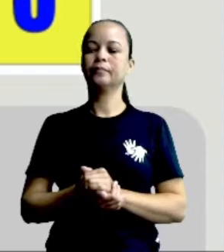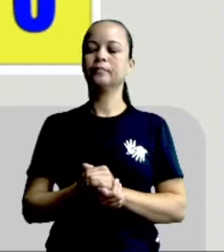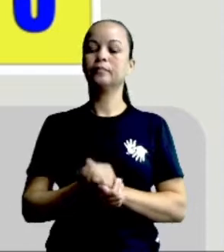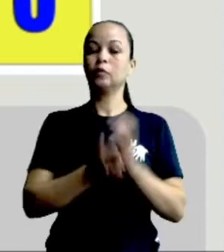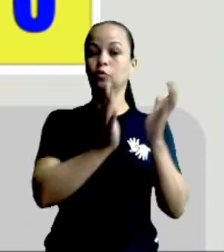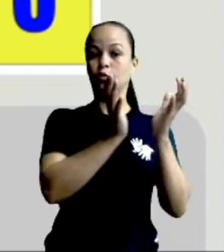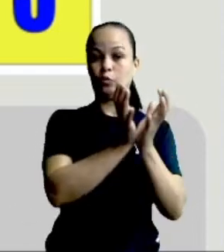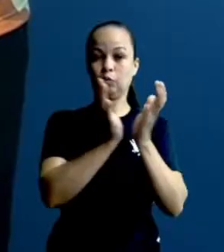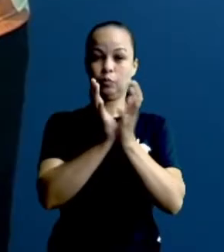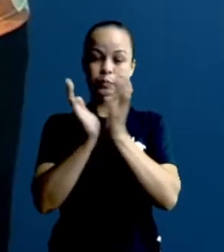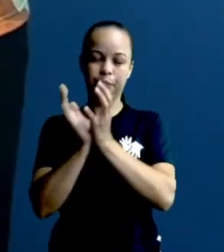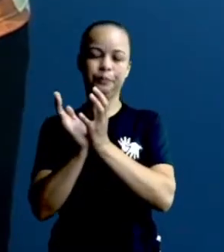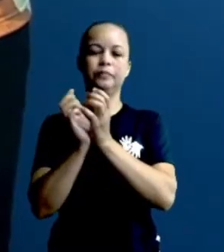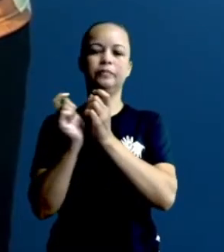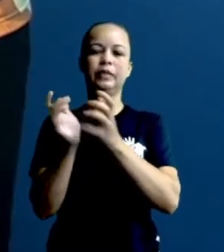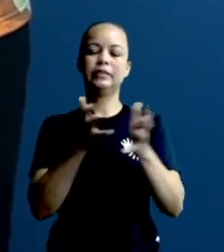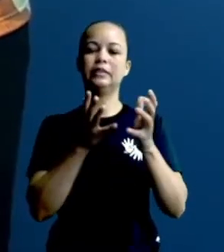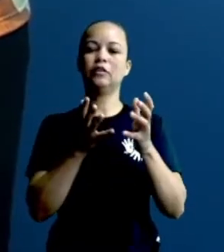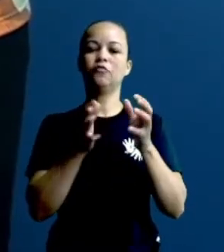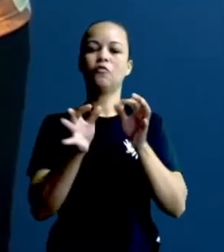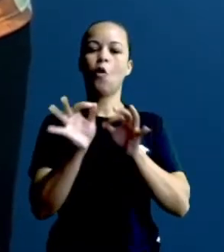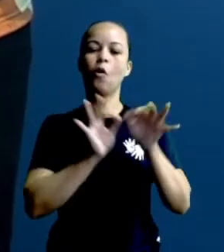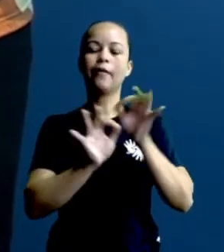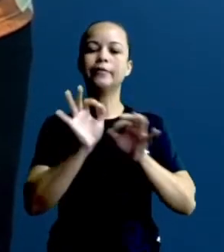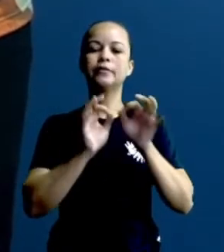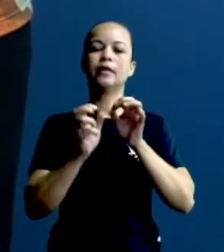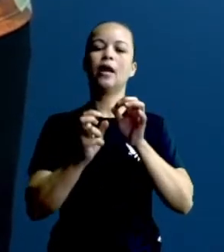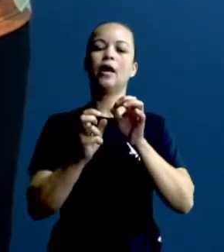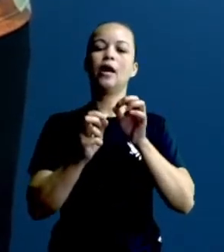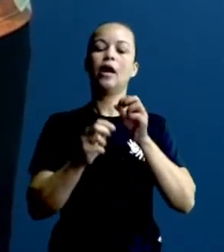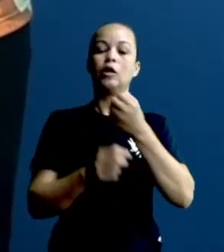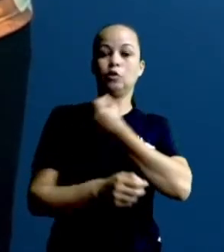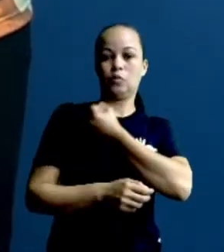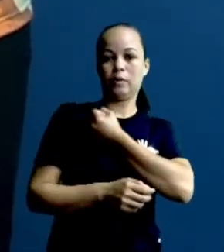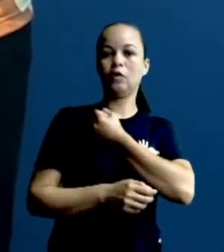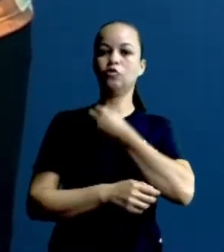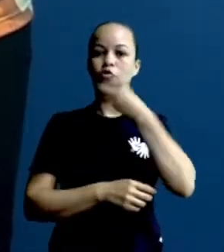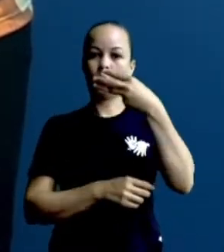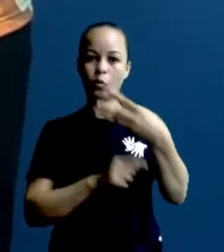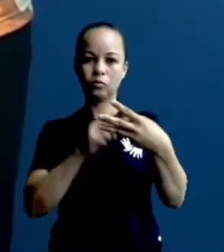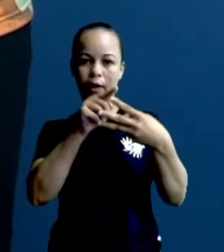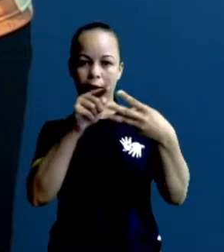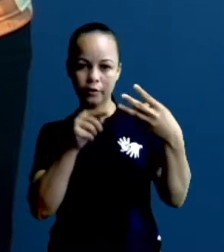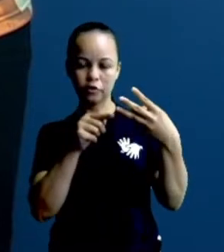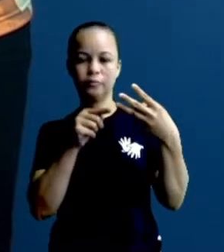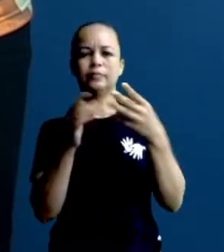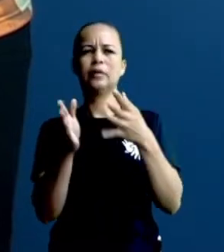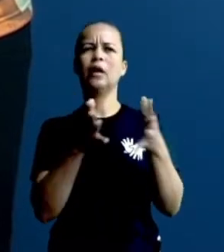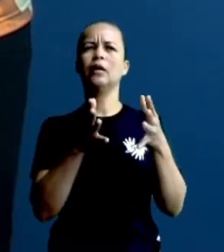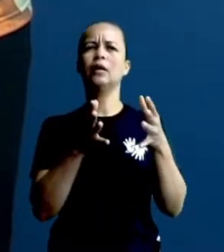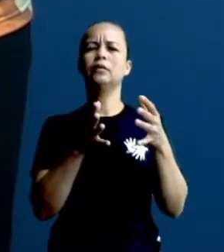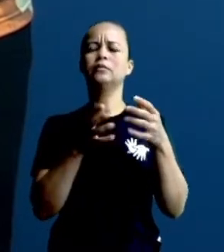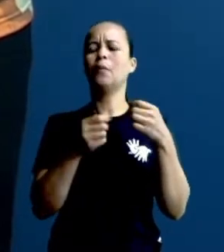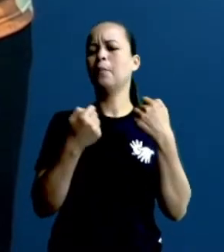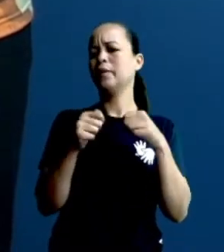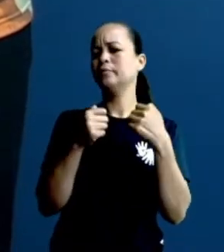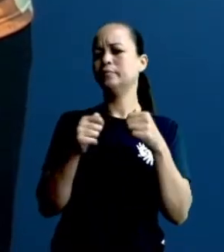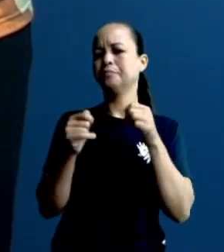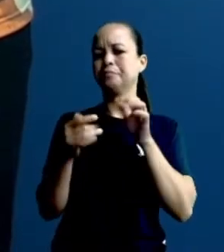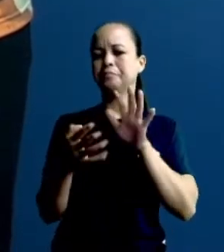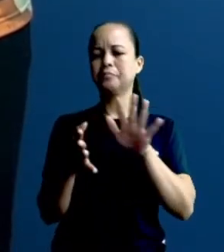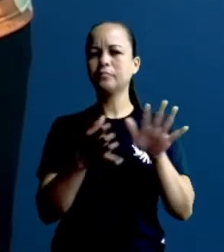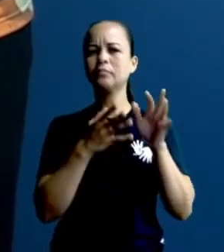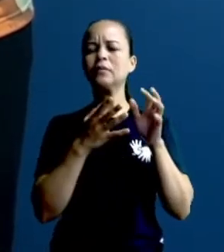Os grupos precisam formar números com 3 algarismos. Então a gente precisa ir lá naquela questão